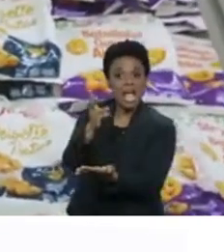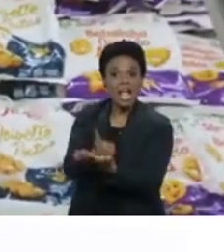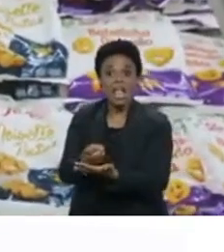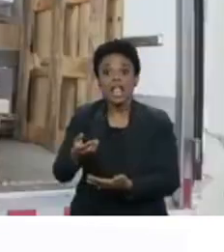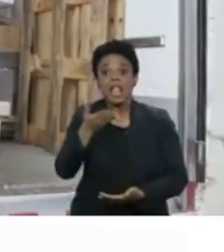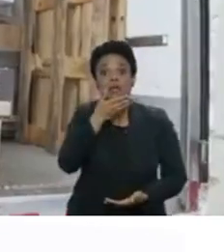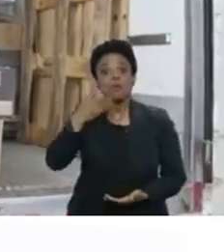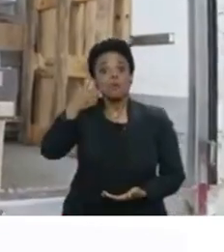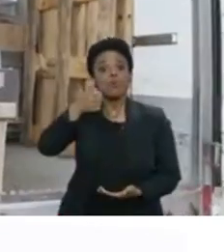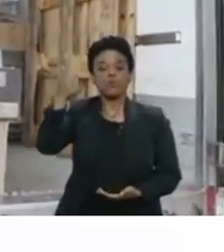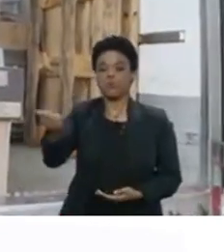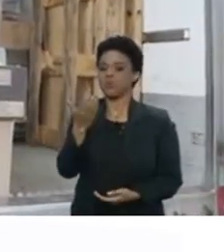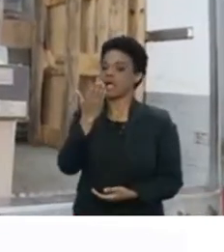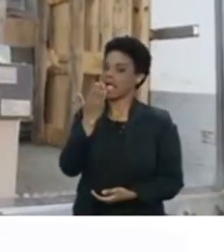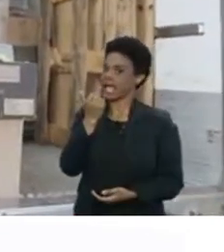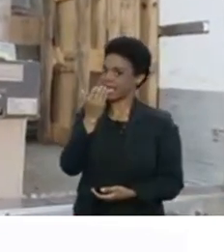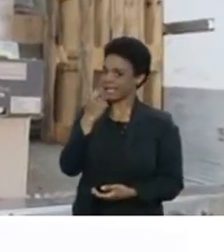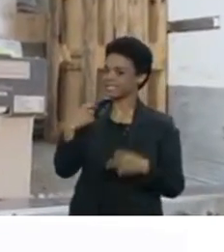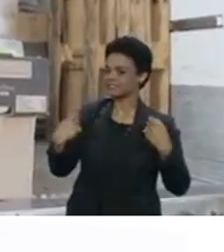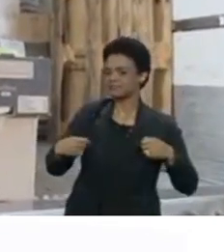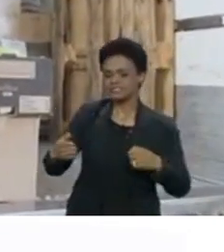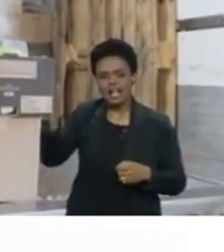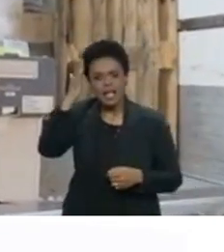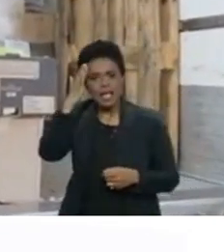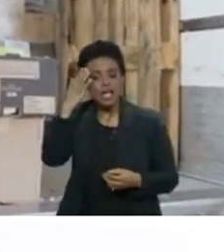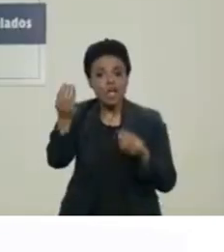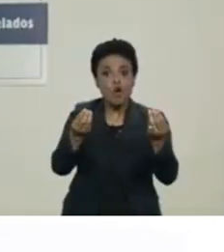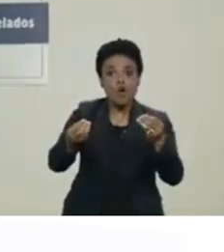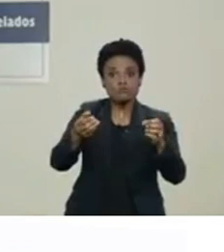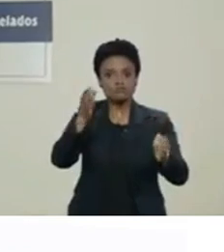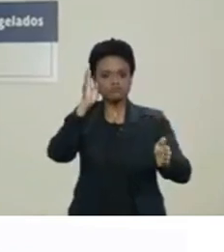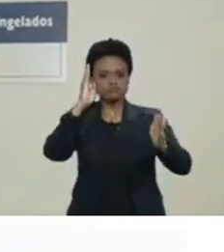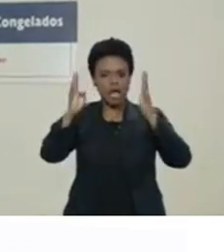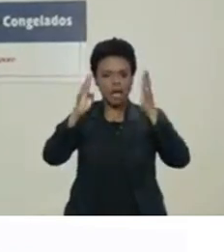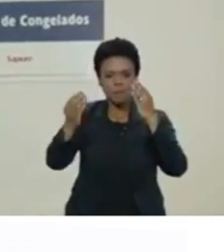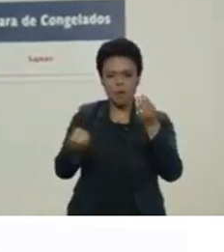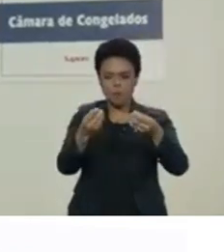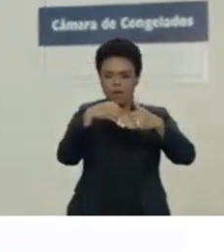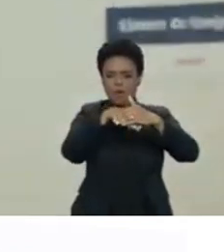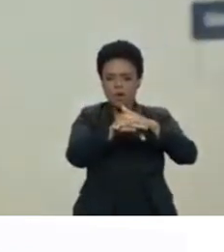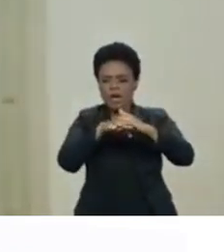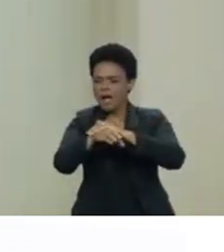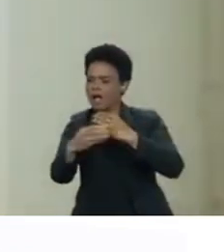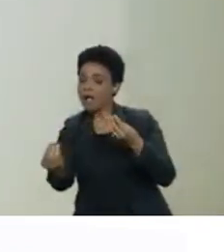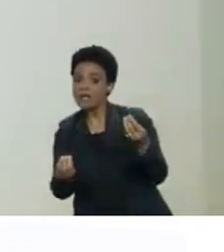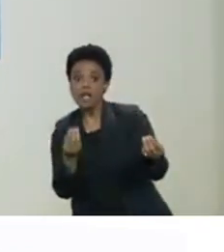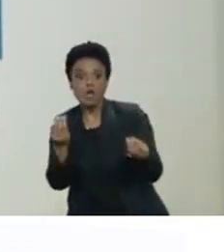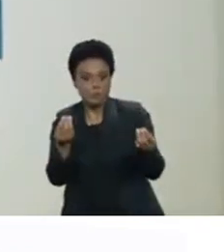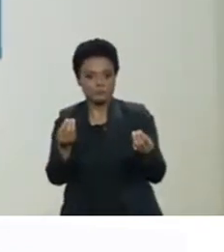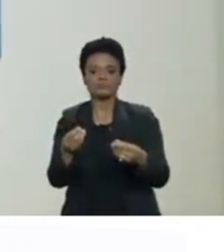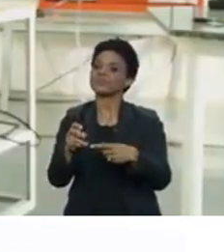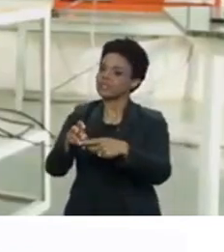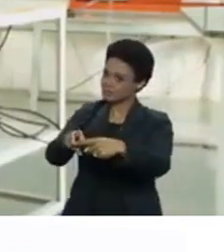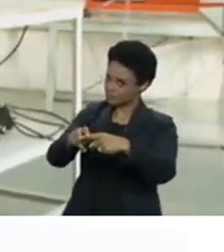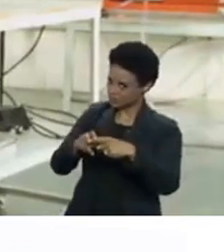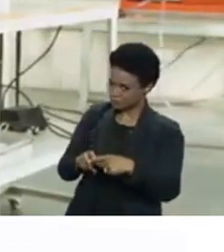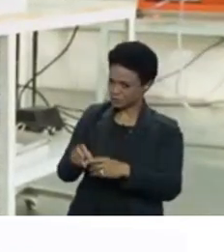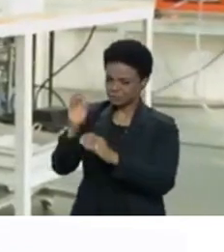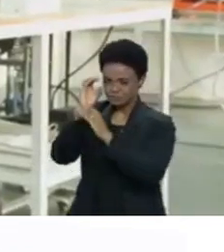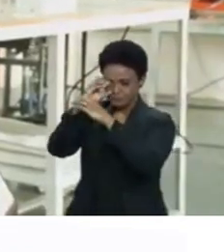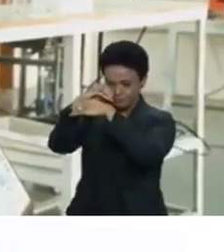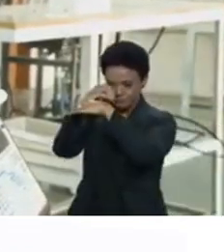alimentos é fundamental conhecer a forma como eles são transportados e armazenados. Para isso, foi necessário que